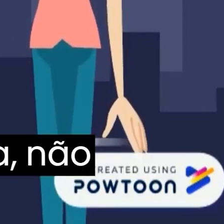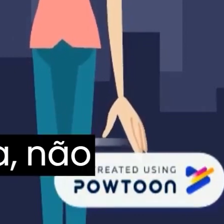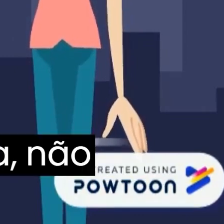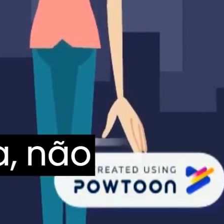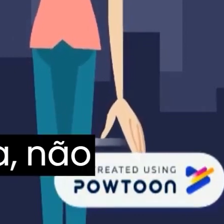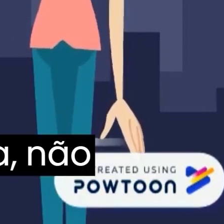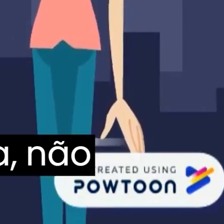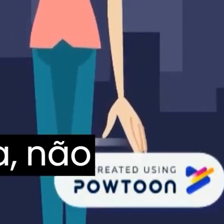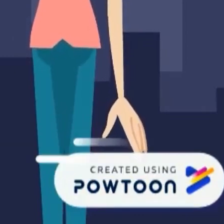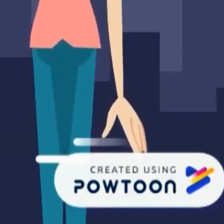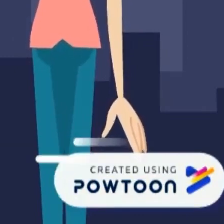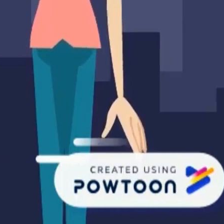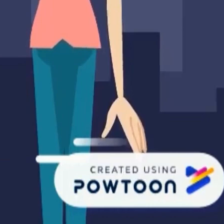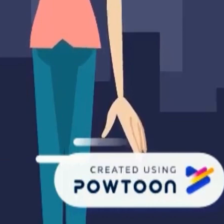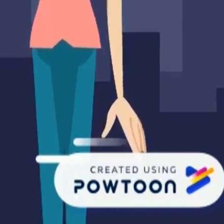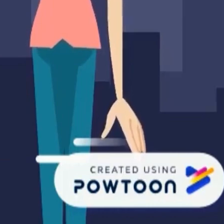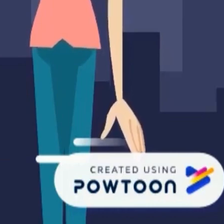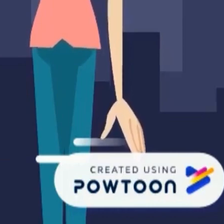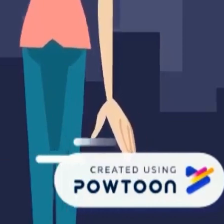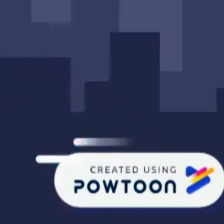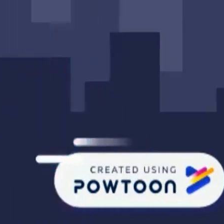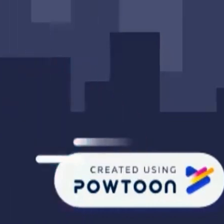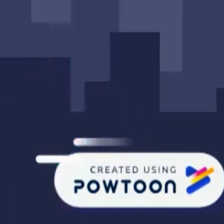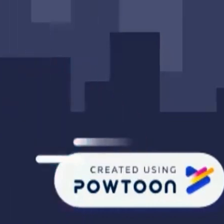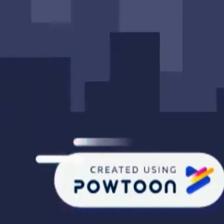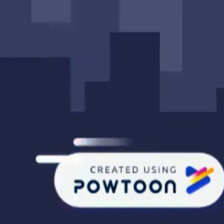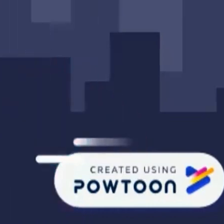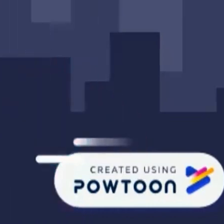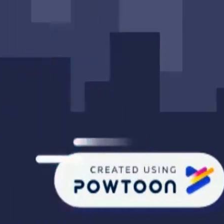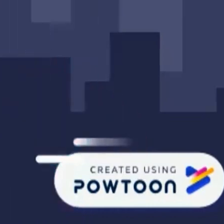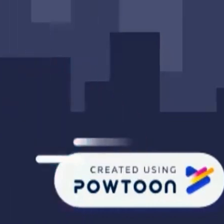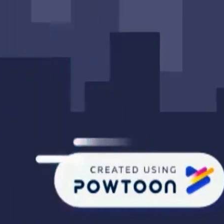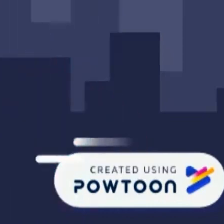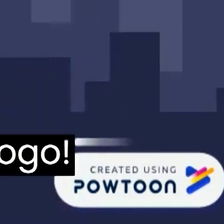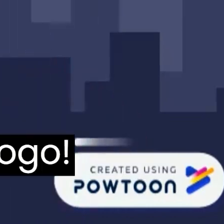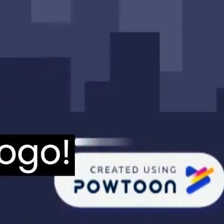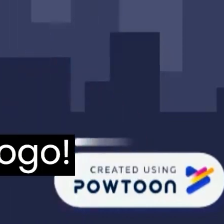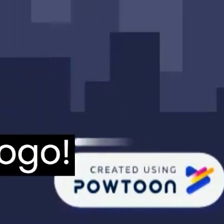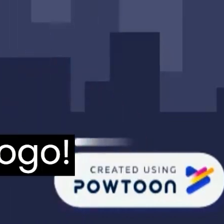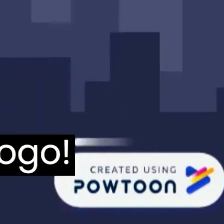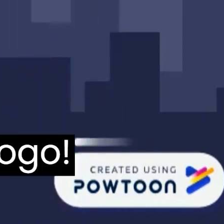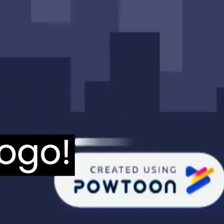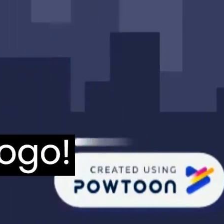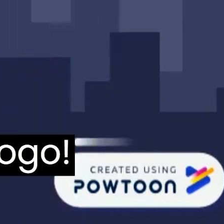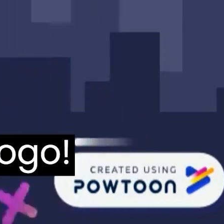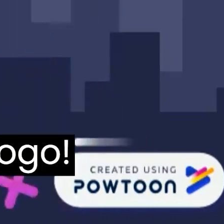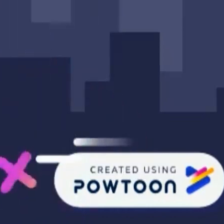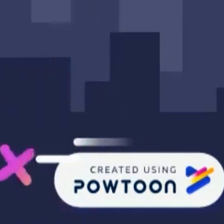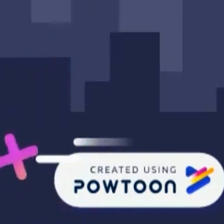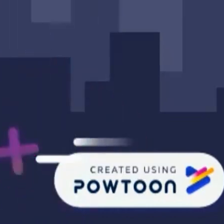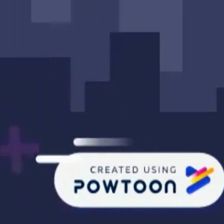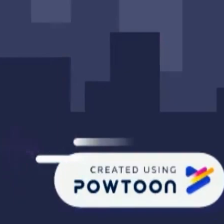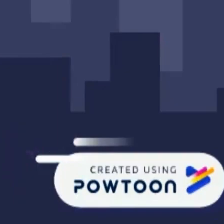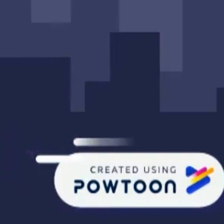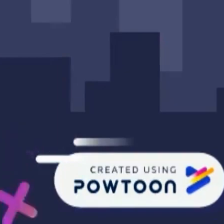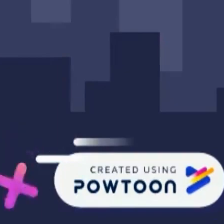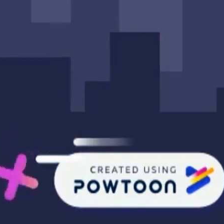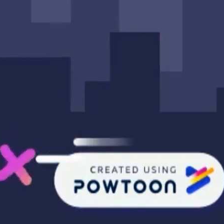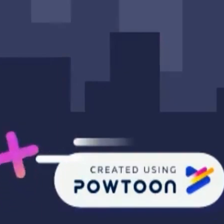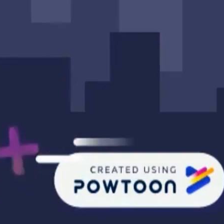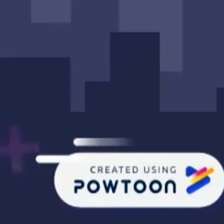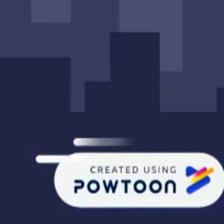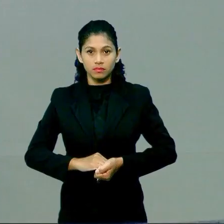tamb temperatura no lo olvides cuídate mucho te mando un abrazo gigante nos vemos